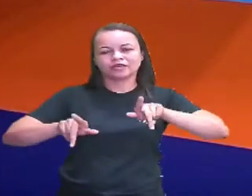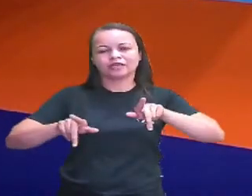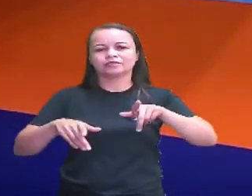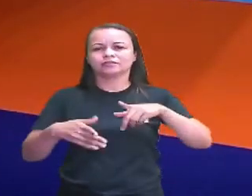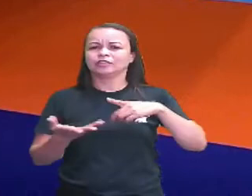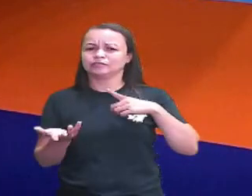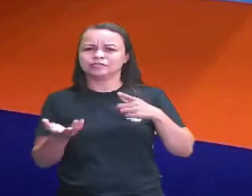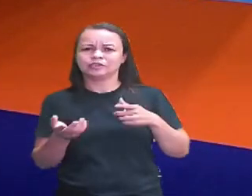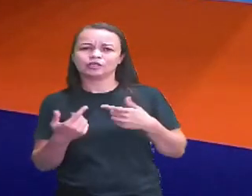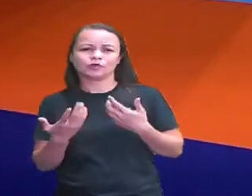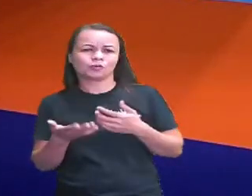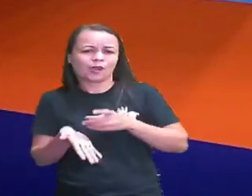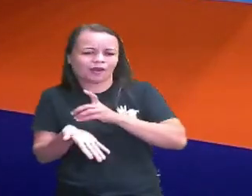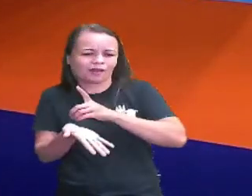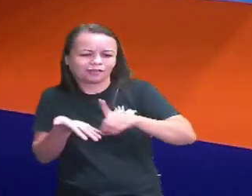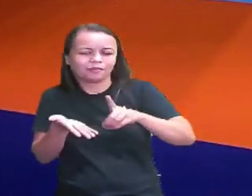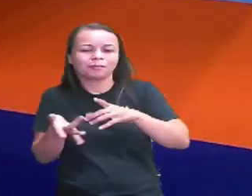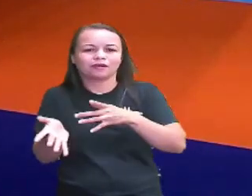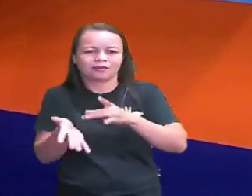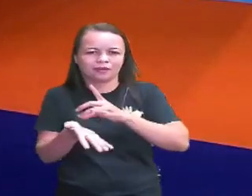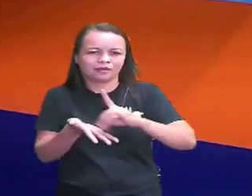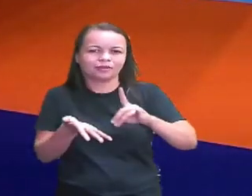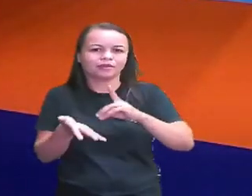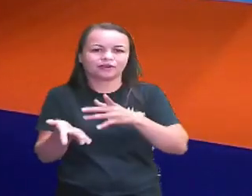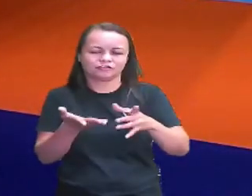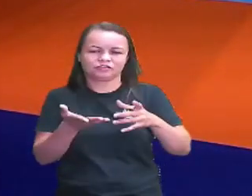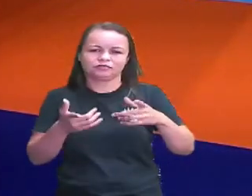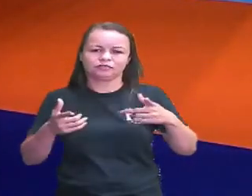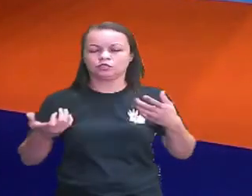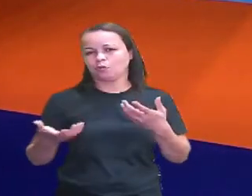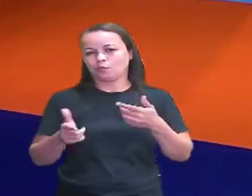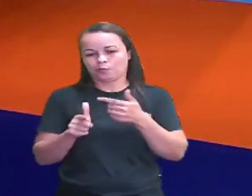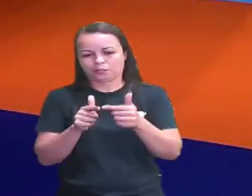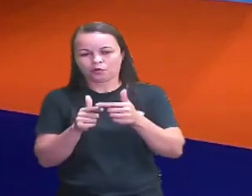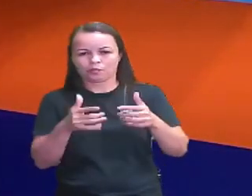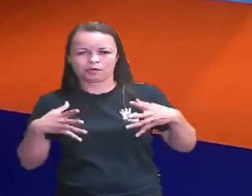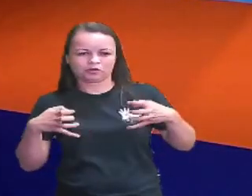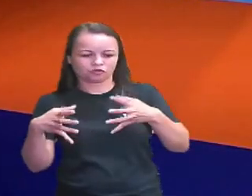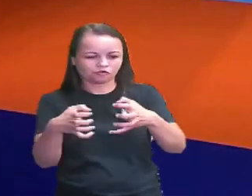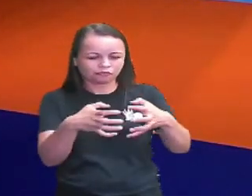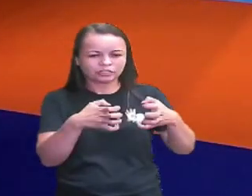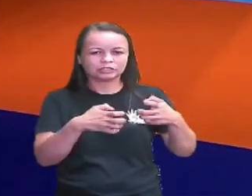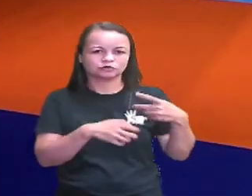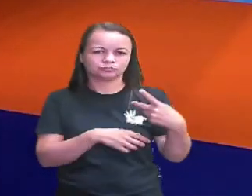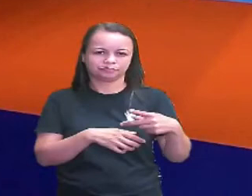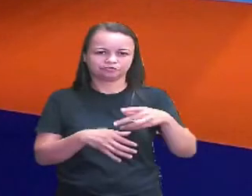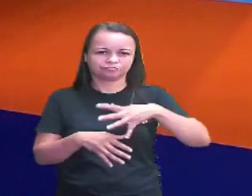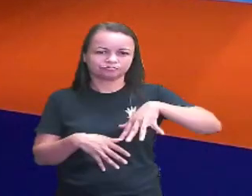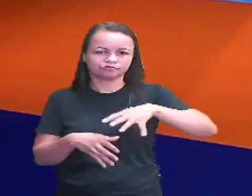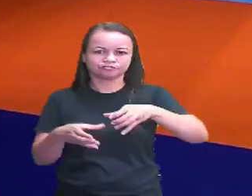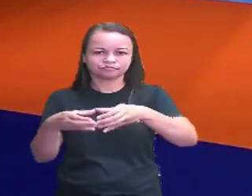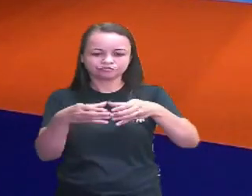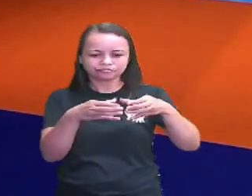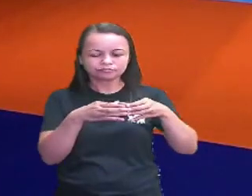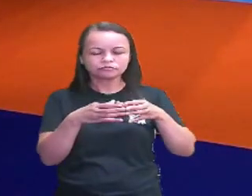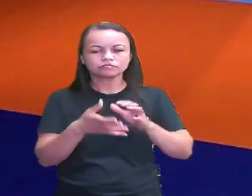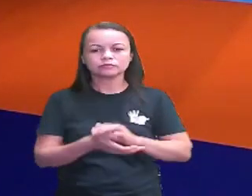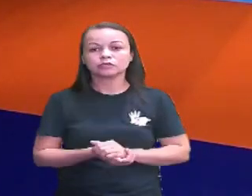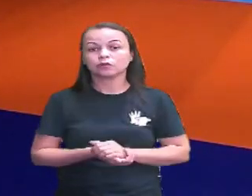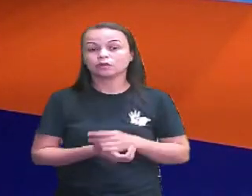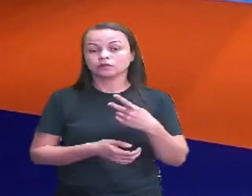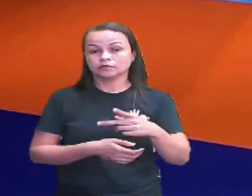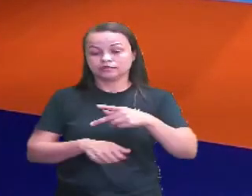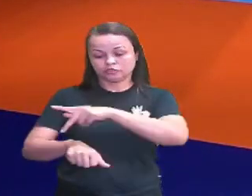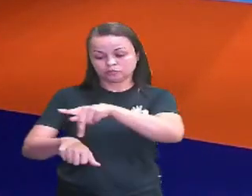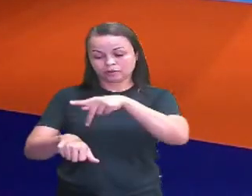faziam conflitos entre si. Quando esses países dividem essas regiões entre eles,